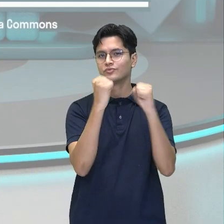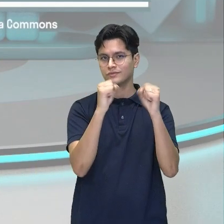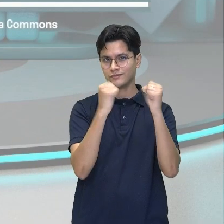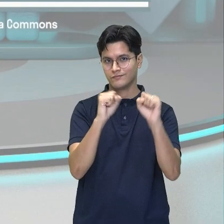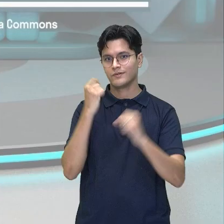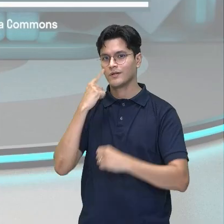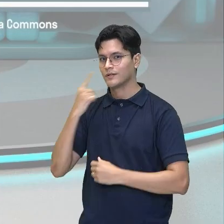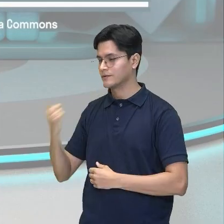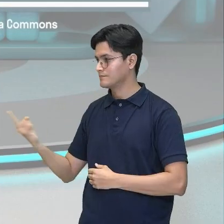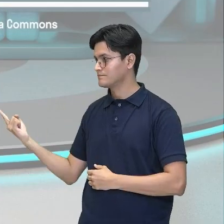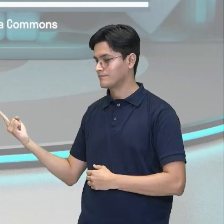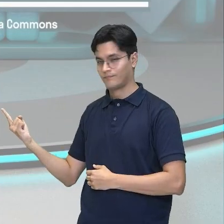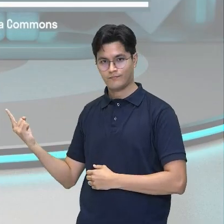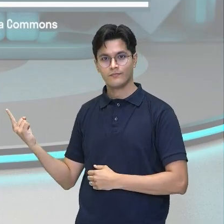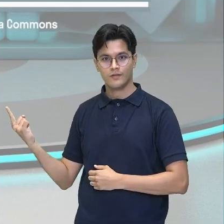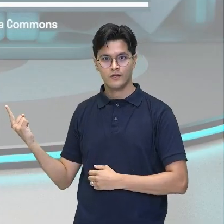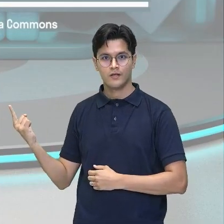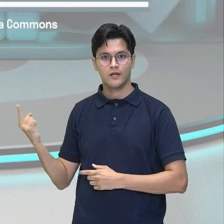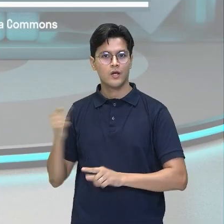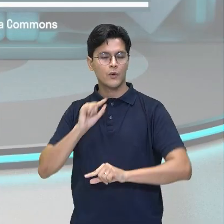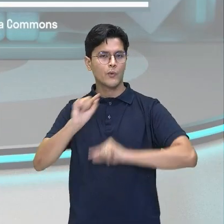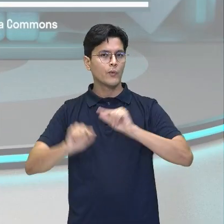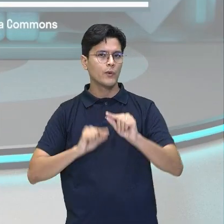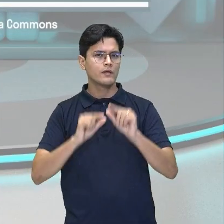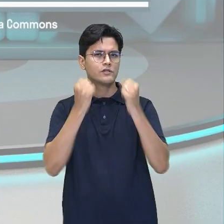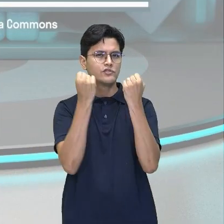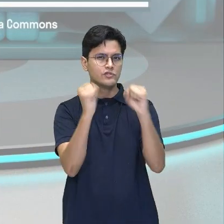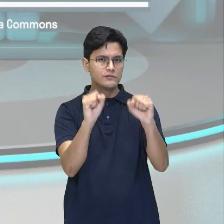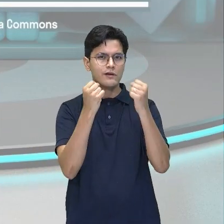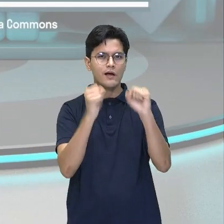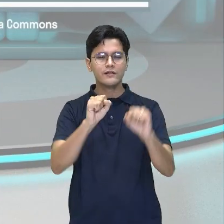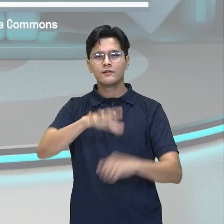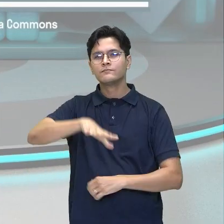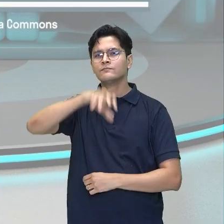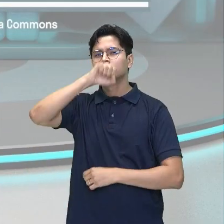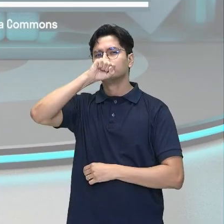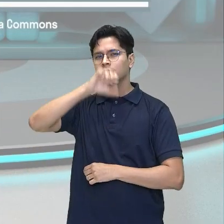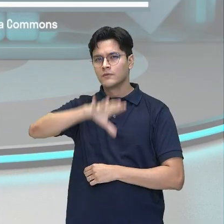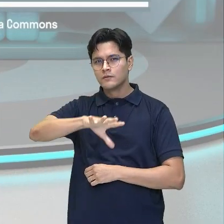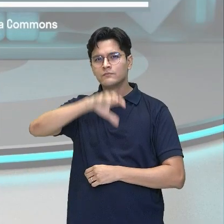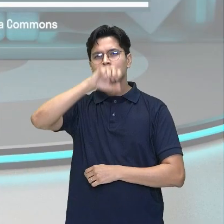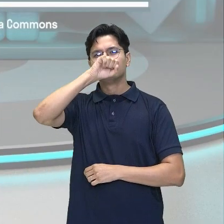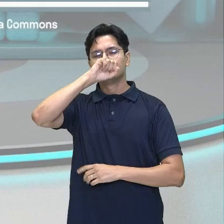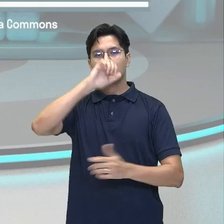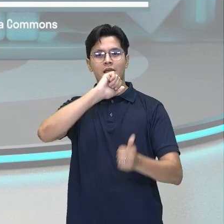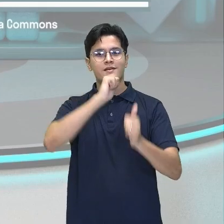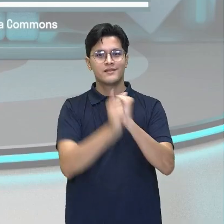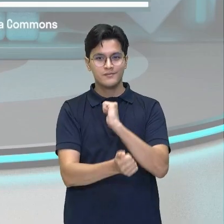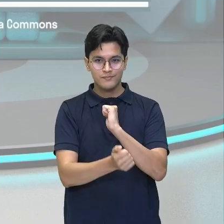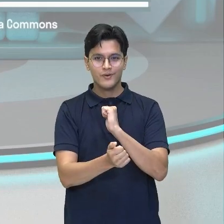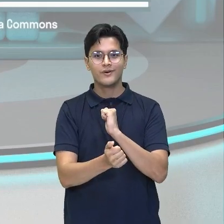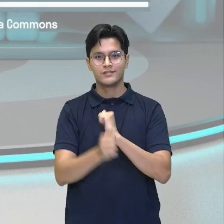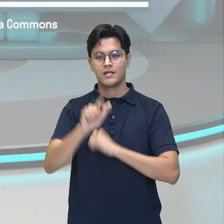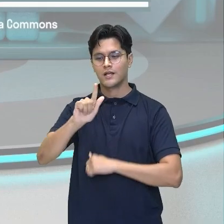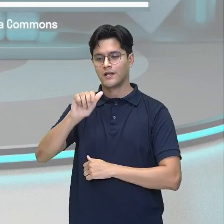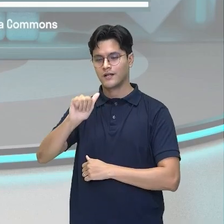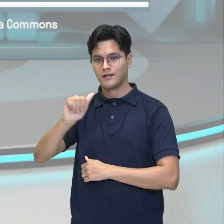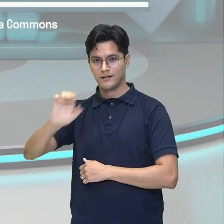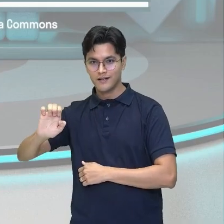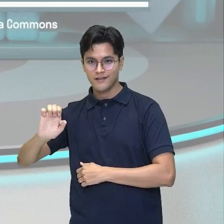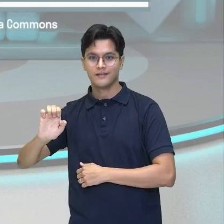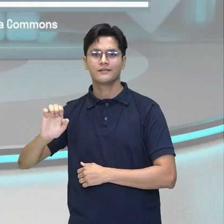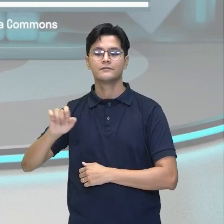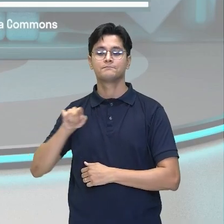aeróbica esportiva. Nesse tipo de ginástica, né, vai também trabalhar movimentos que